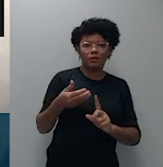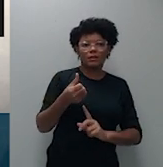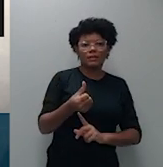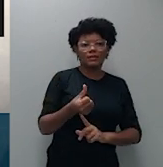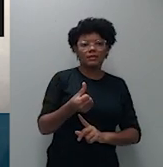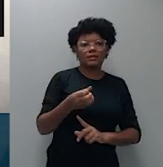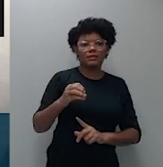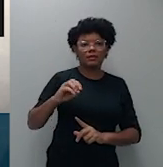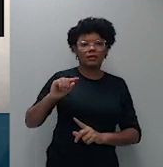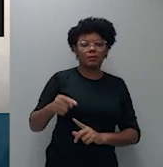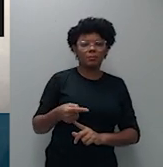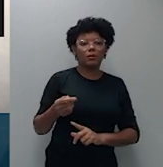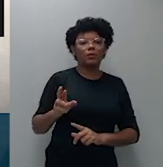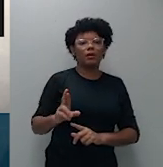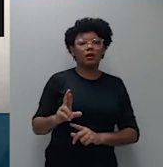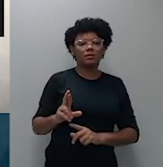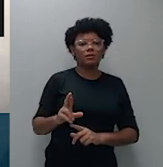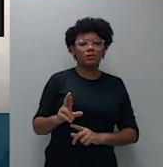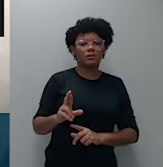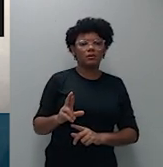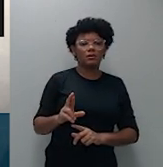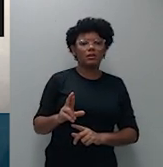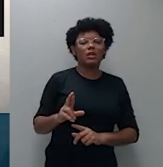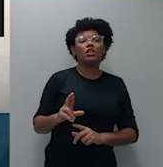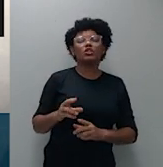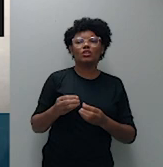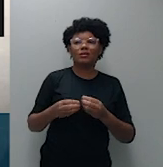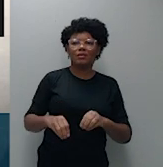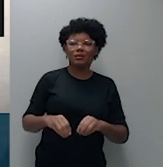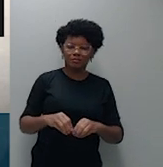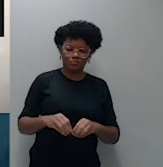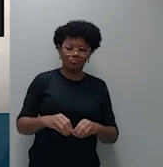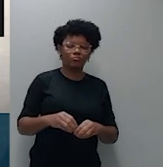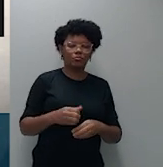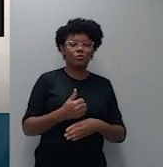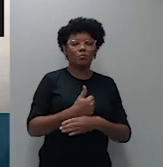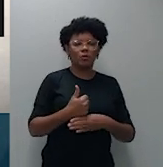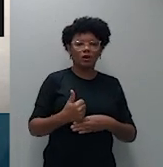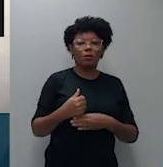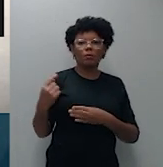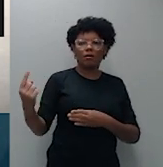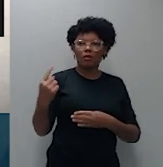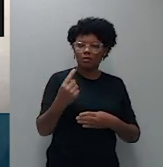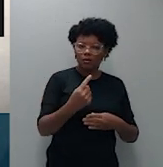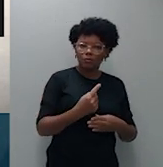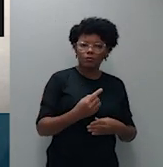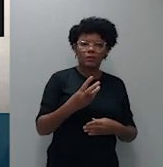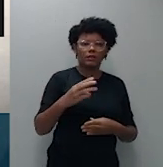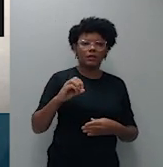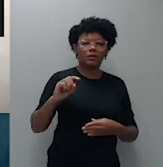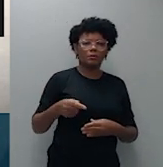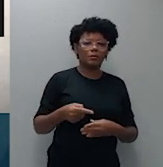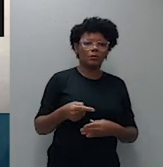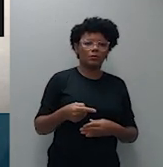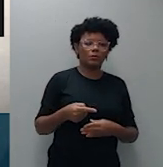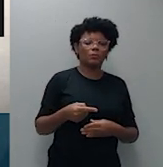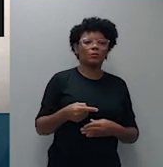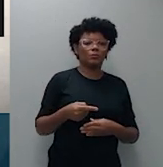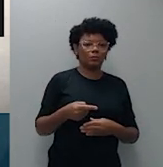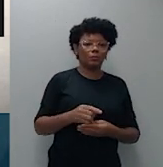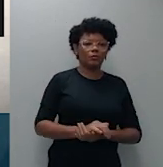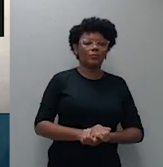importância de r$ 60000 a título de danos morais sendo devido a cada autor o valor de r$